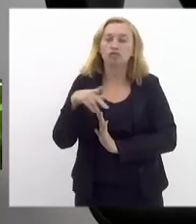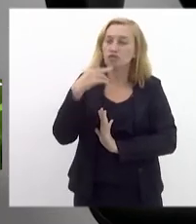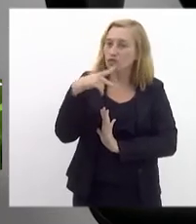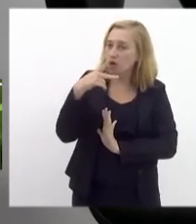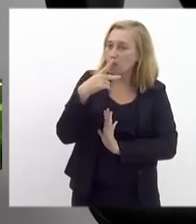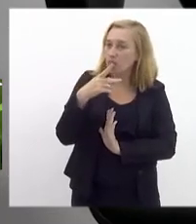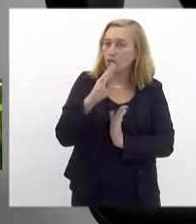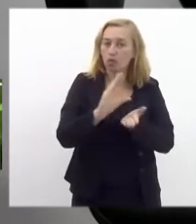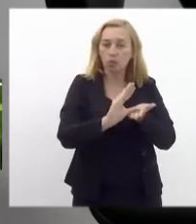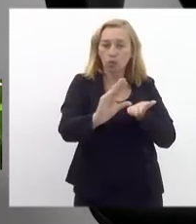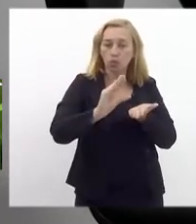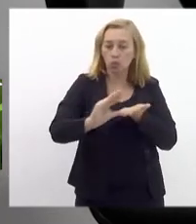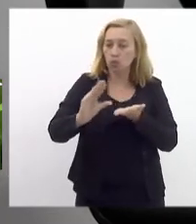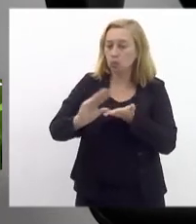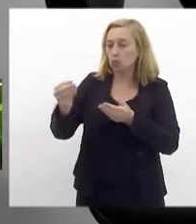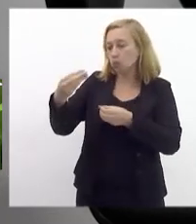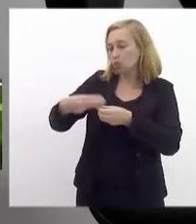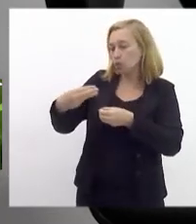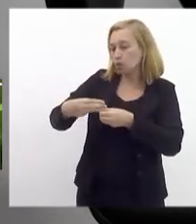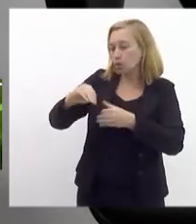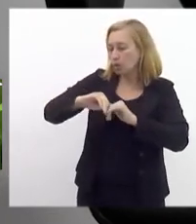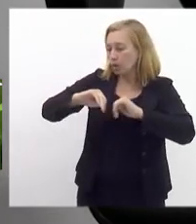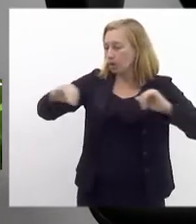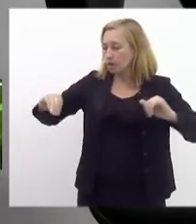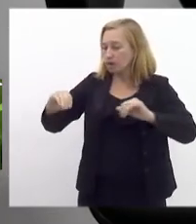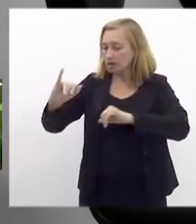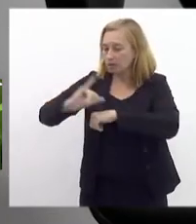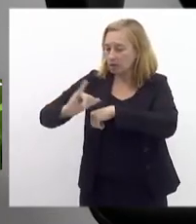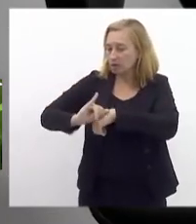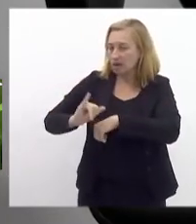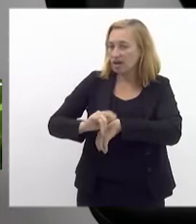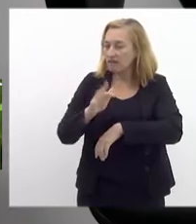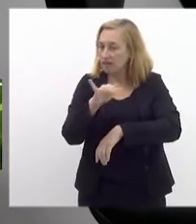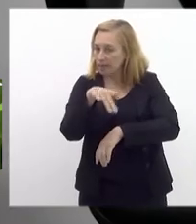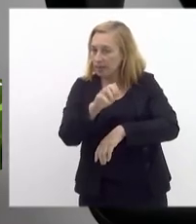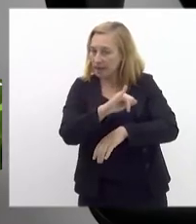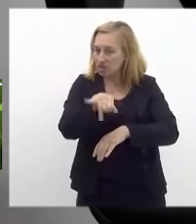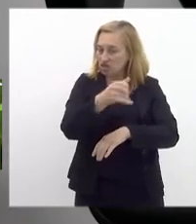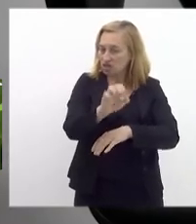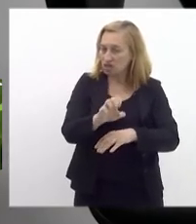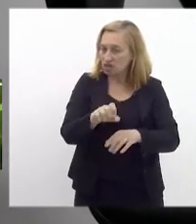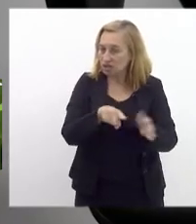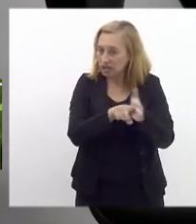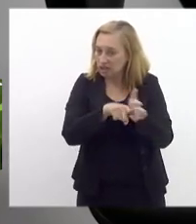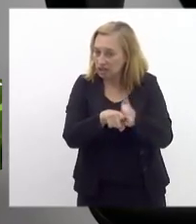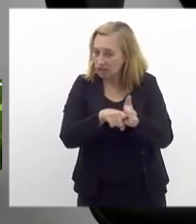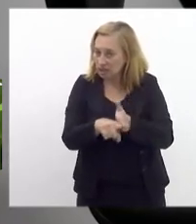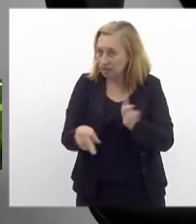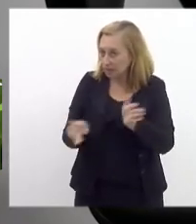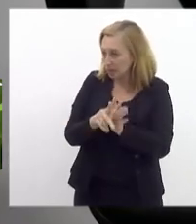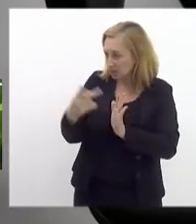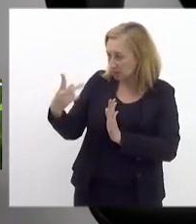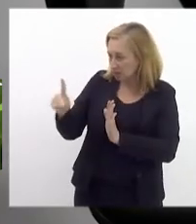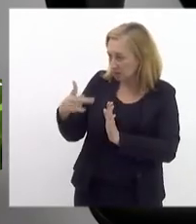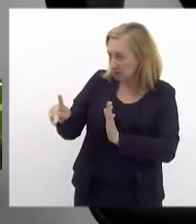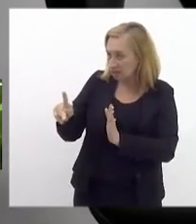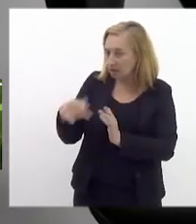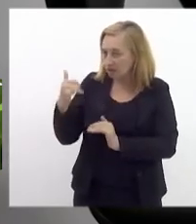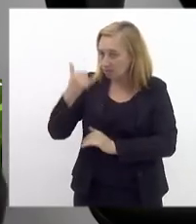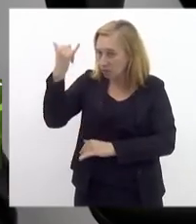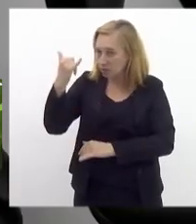para os municípios fora da capital, é uma questão que a FAPERJ tem de analisar, não vamos entrar no mérito. Eu acho que isso certamente é uma preocupação importante